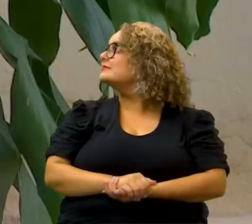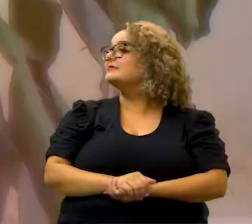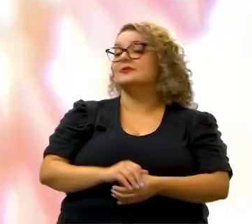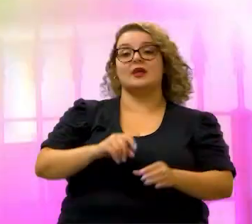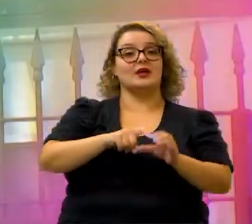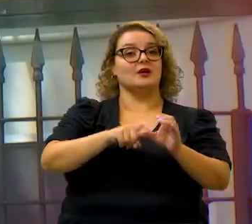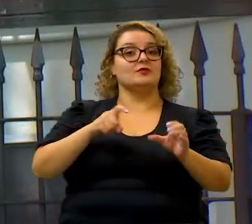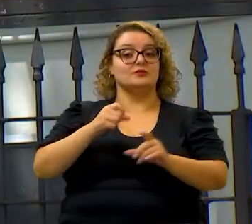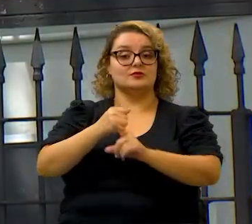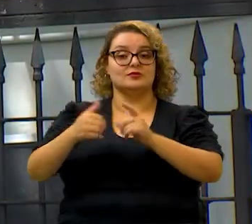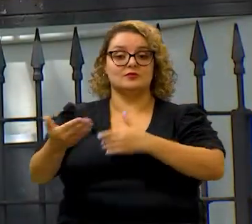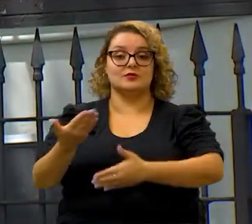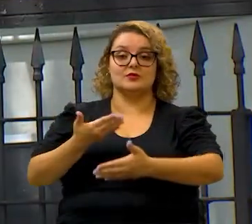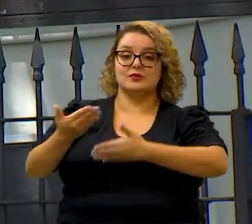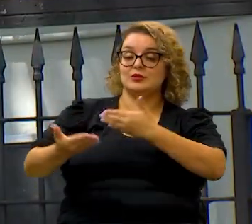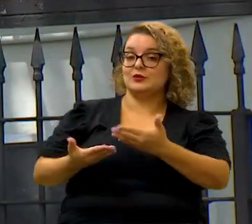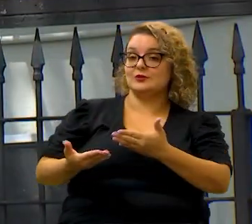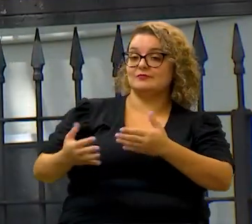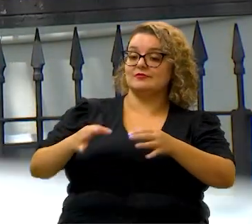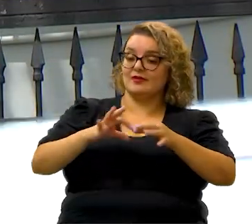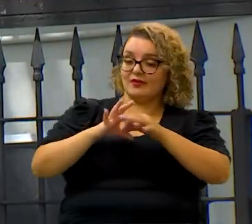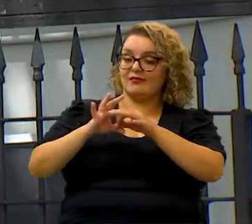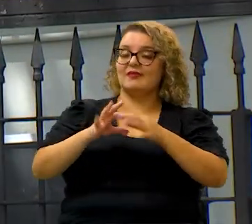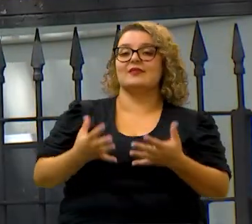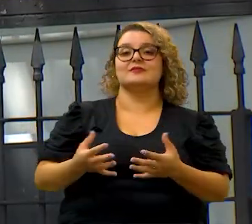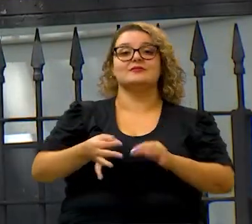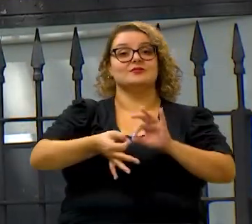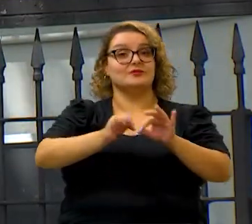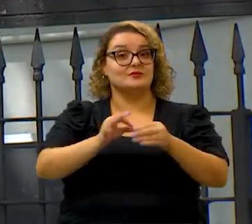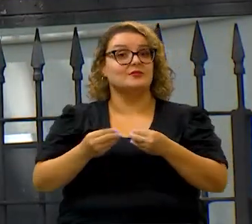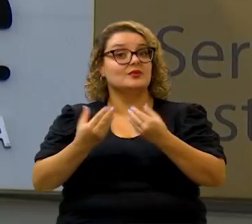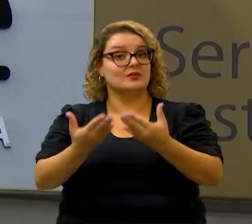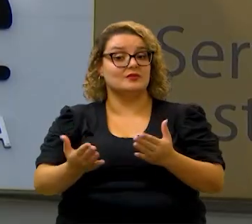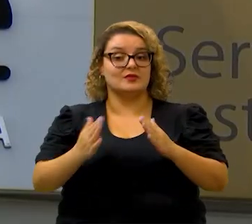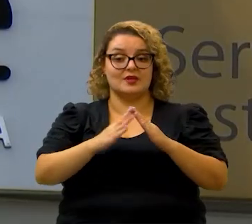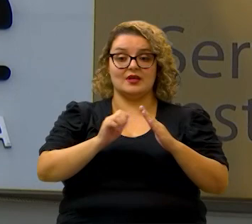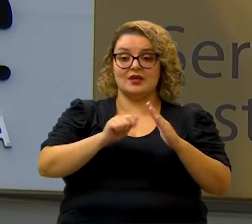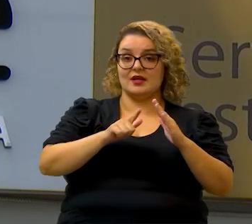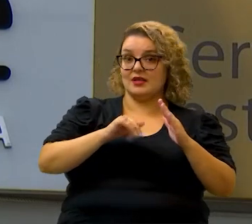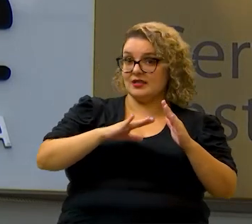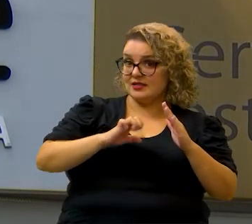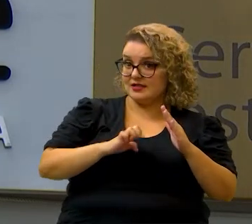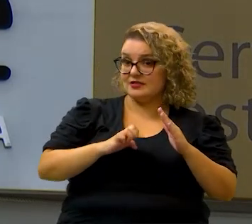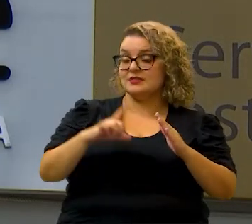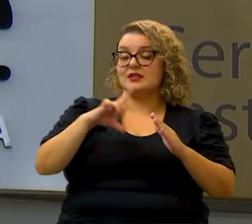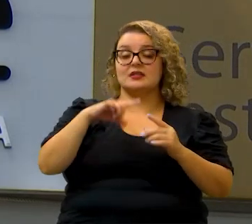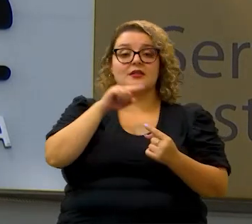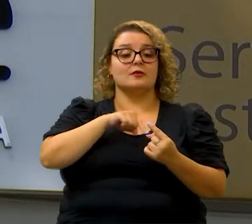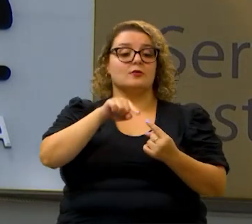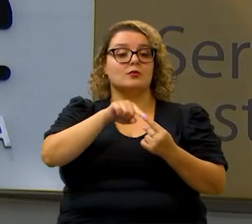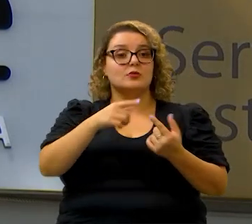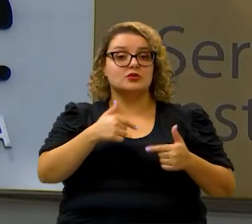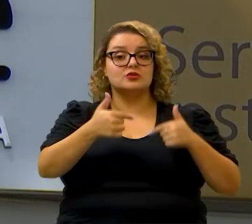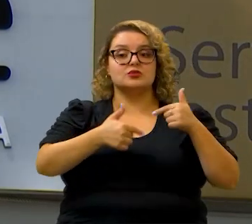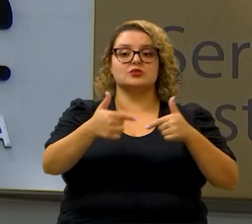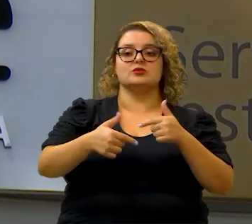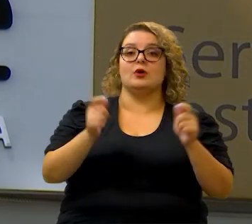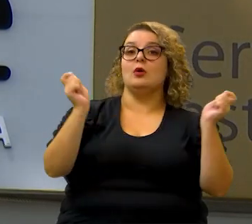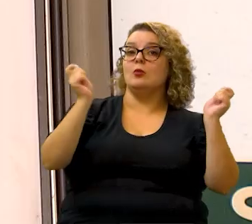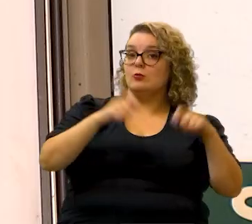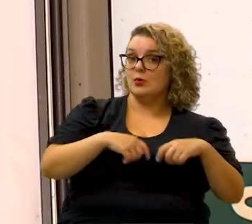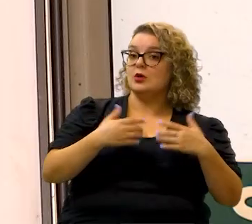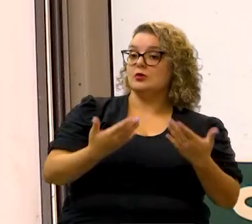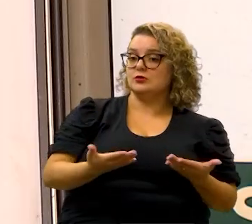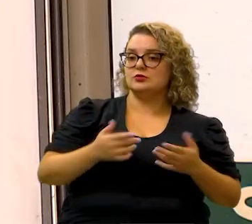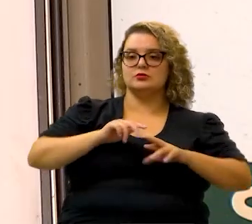agora. Autonomia, socialização e comunhão. As oficinas oferecidas no Lar Alice de Oliveira têm a finalidade